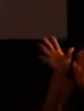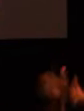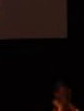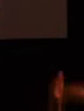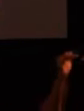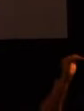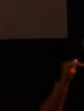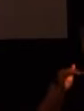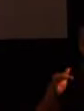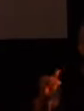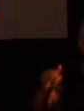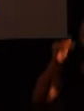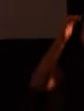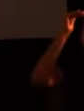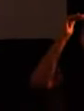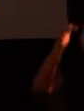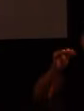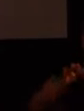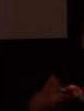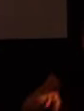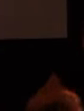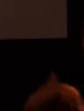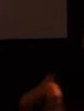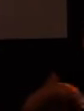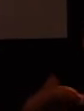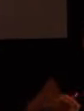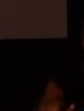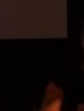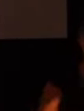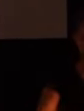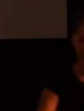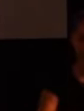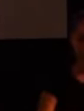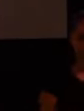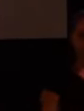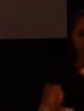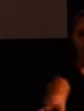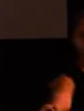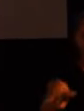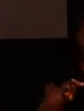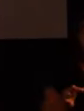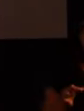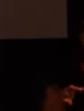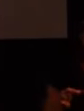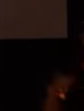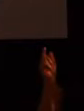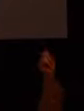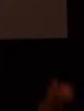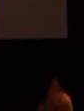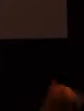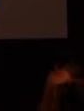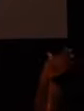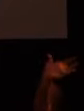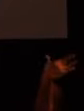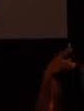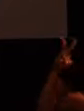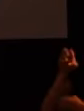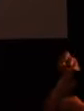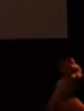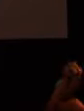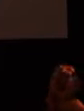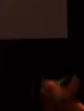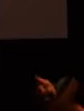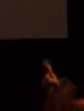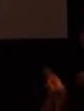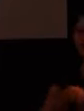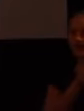Salvador, os azimuths de sombra, a altura do sol para o solstício de verão e de inverno. Por que solstício de verão e inverno? Que são os períodos